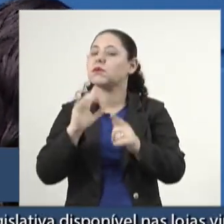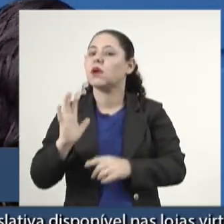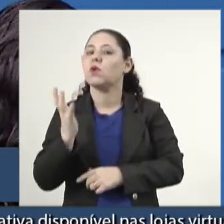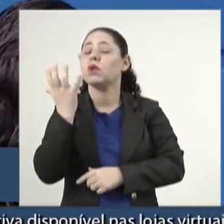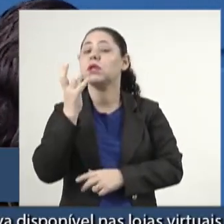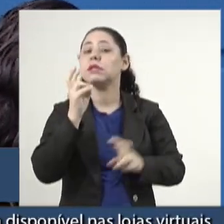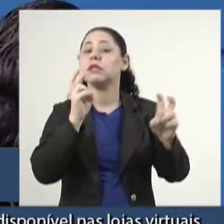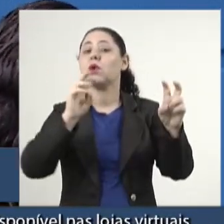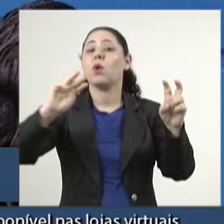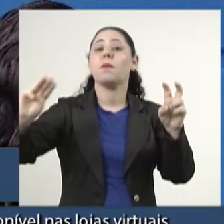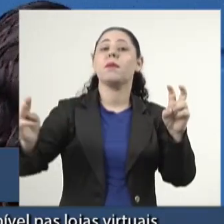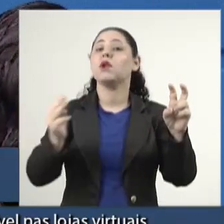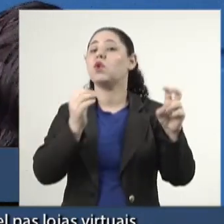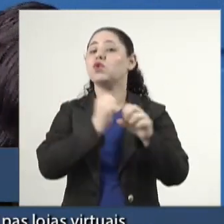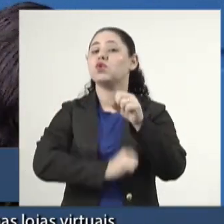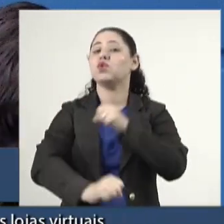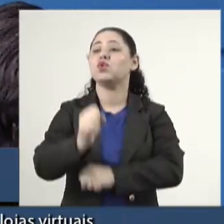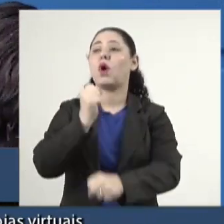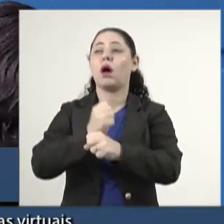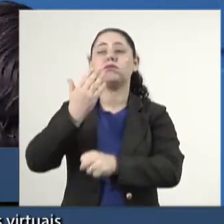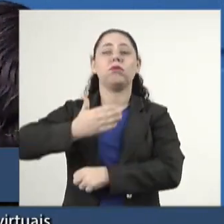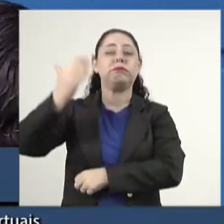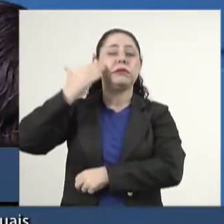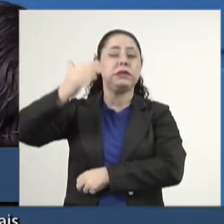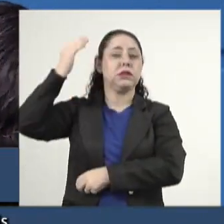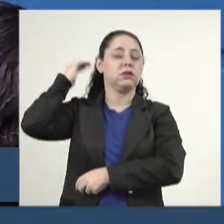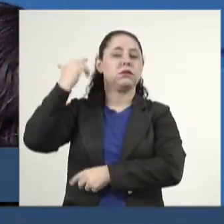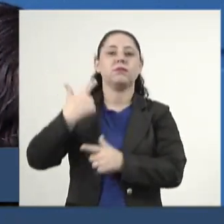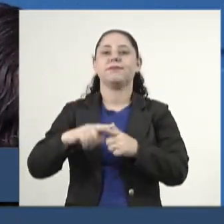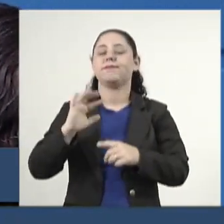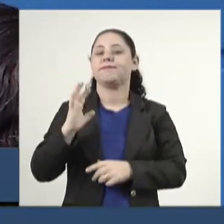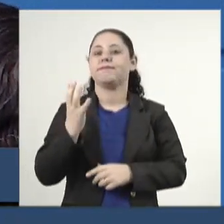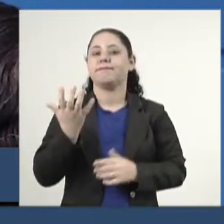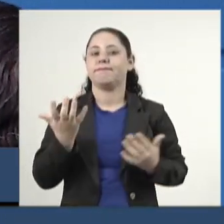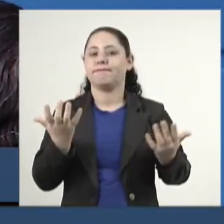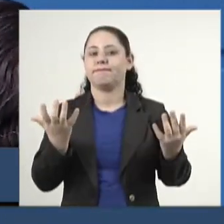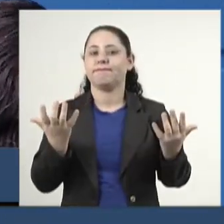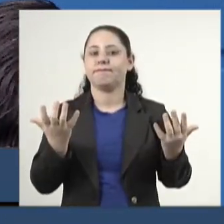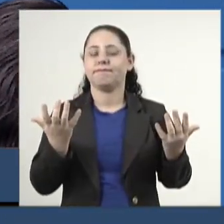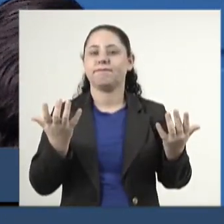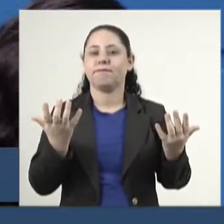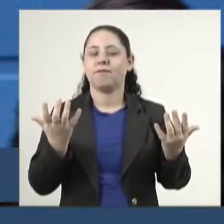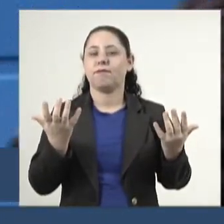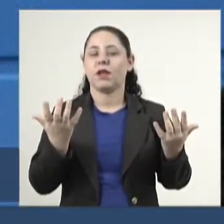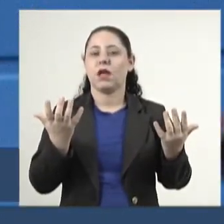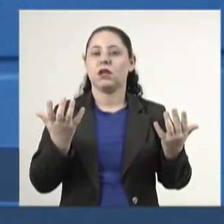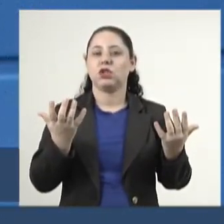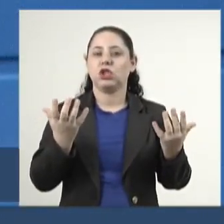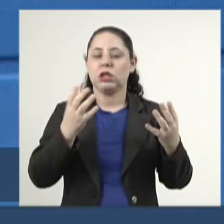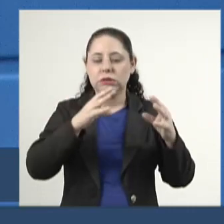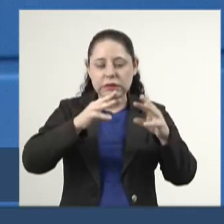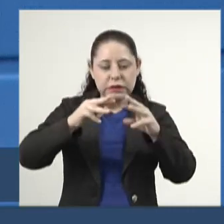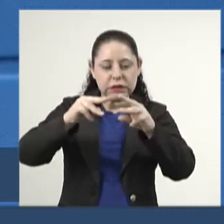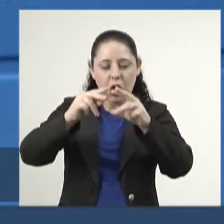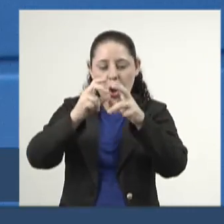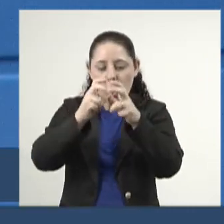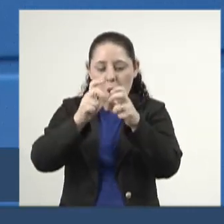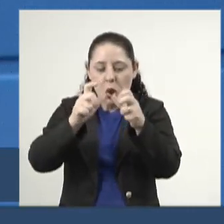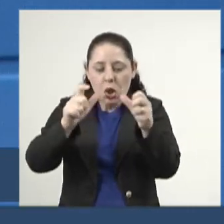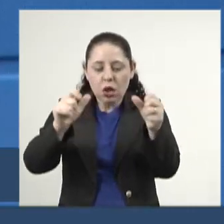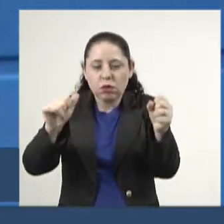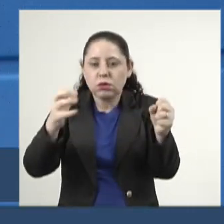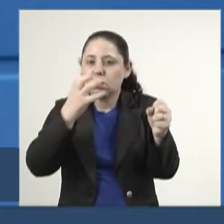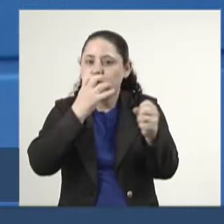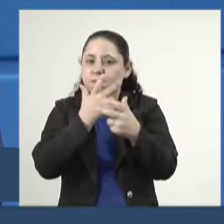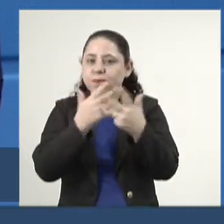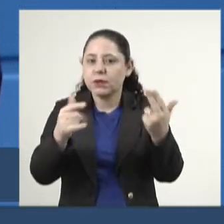isso há 5 milhões de anos? Por que aconteceu de uma seca tão terrível que morreu os animais e